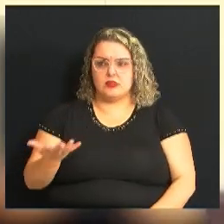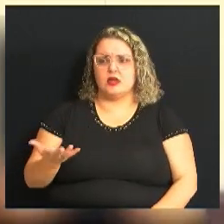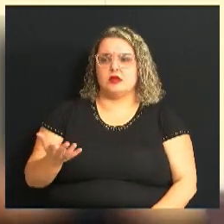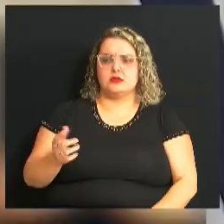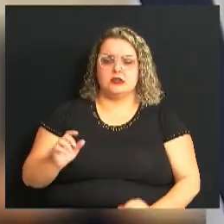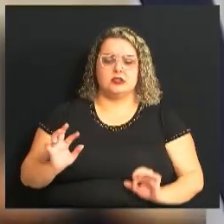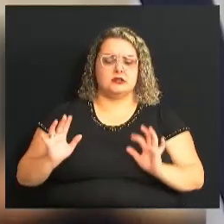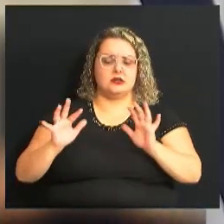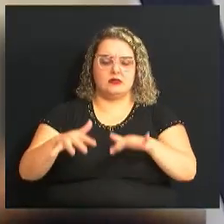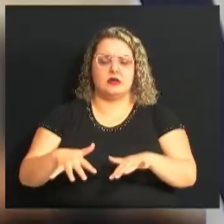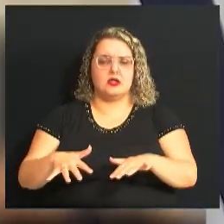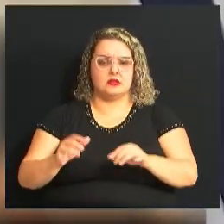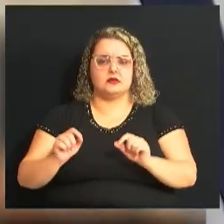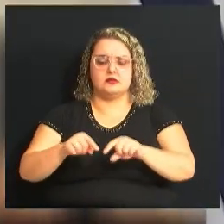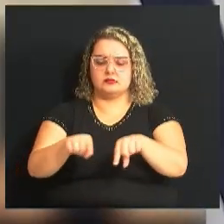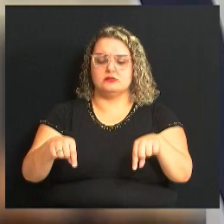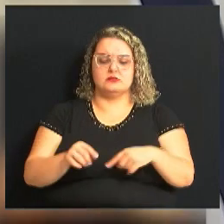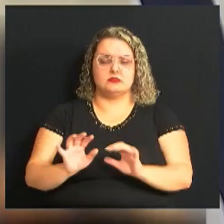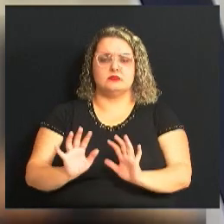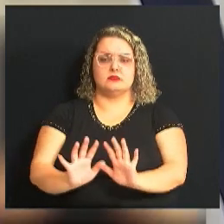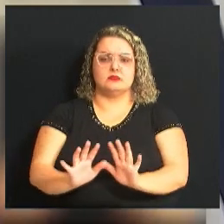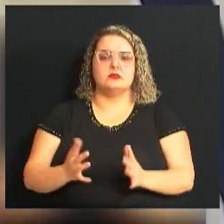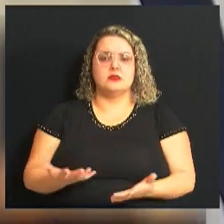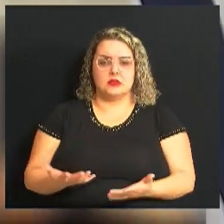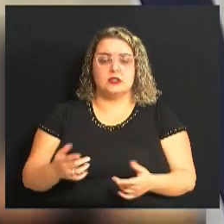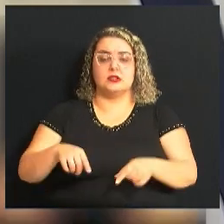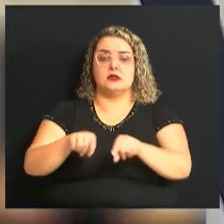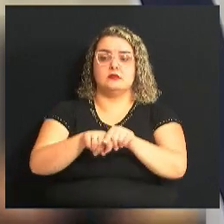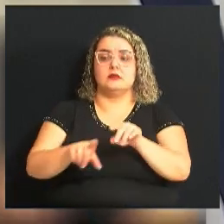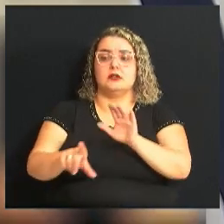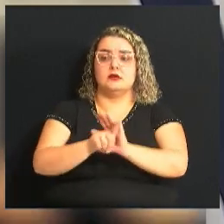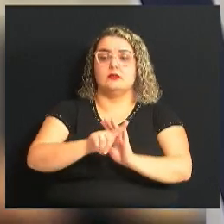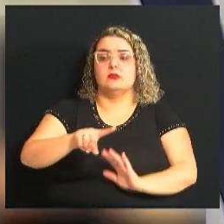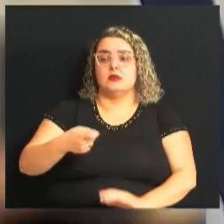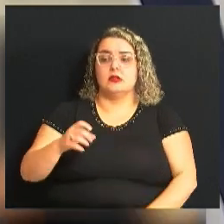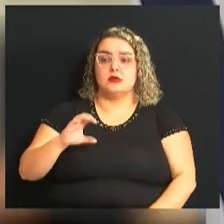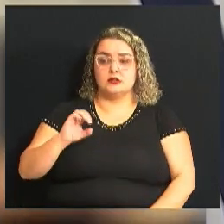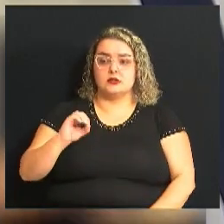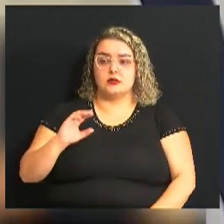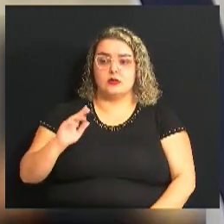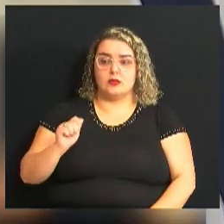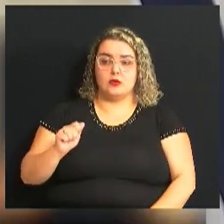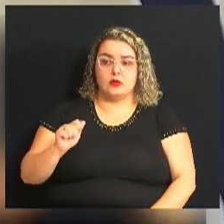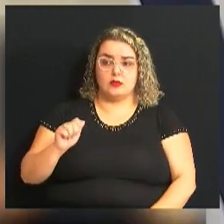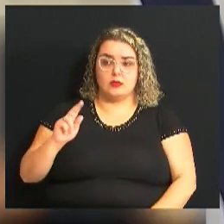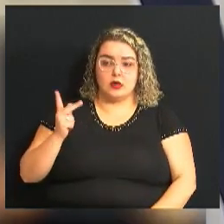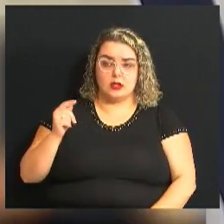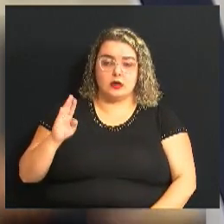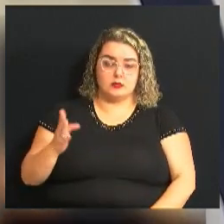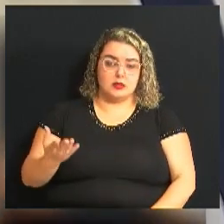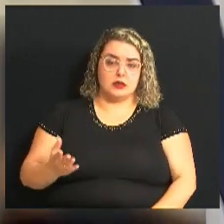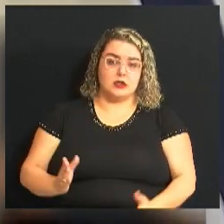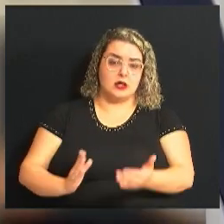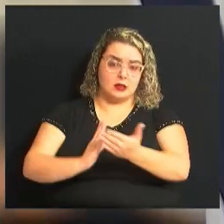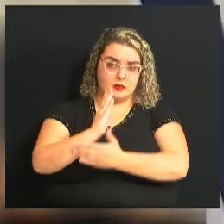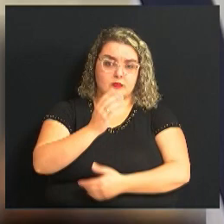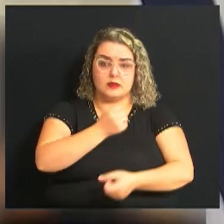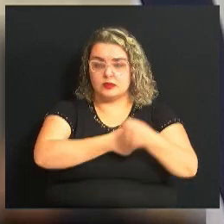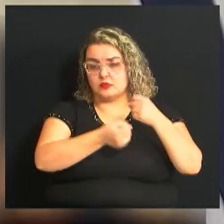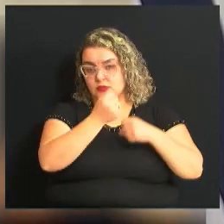ocupações, quanto na implementação da lei do ex-Coab, que a gente aprovou aqui na casa o ano passado, que são